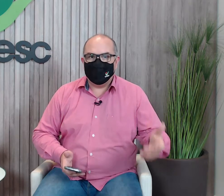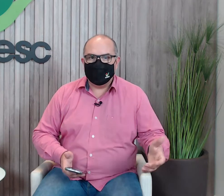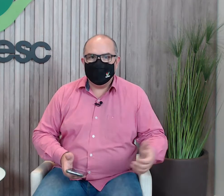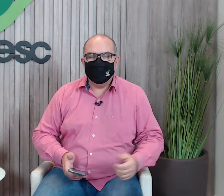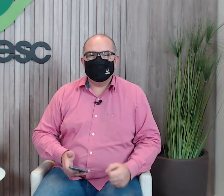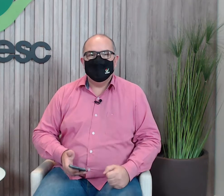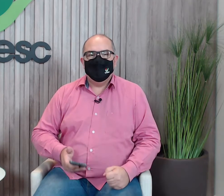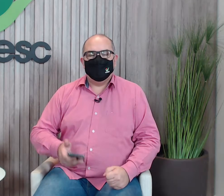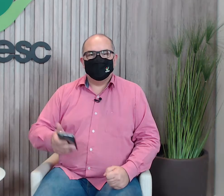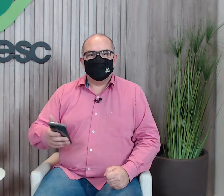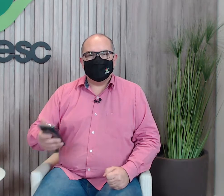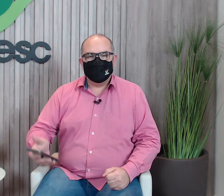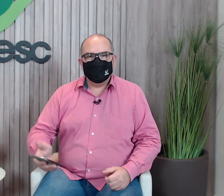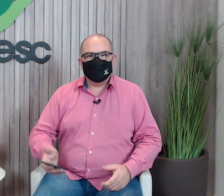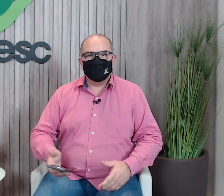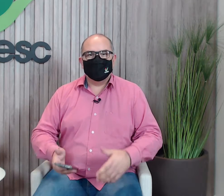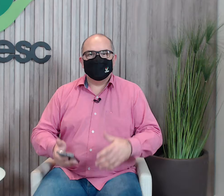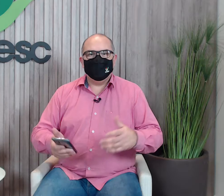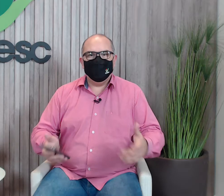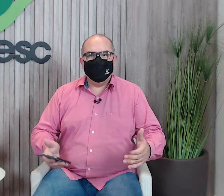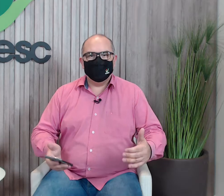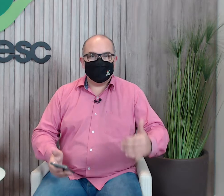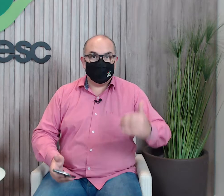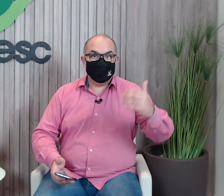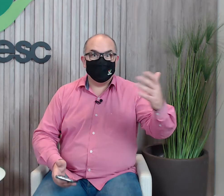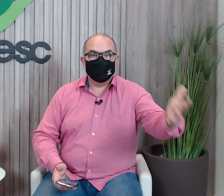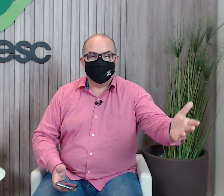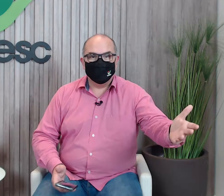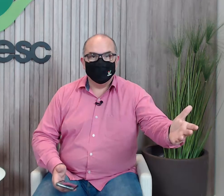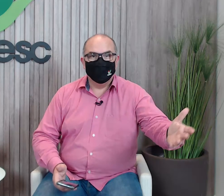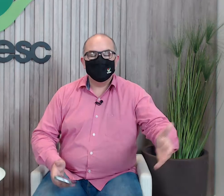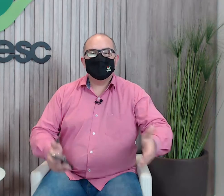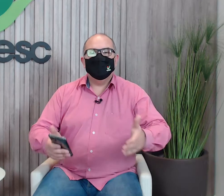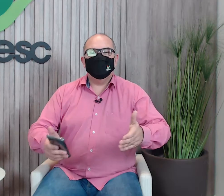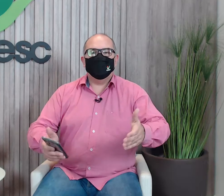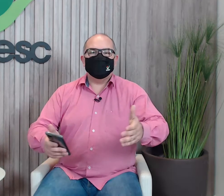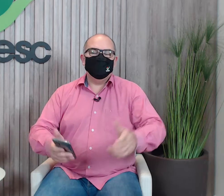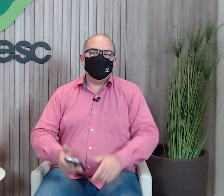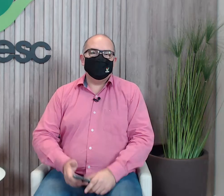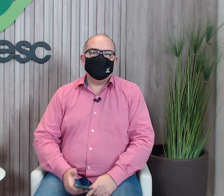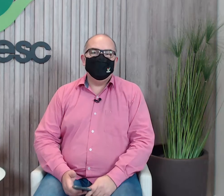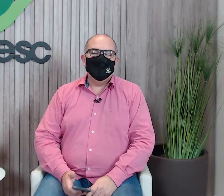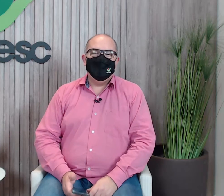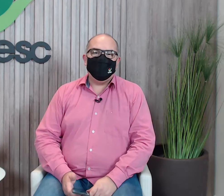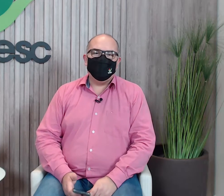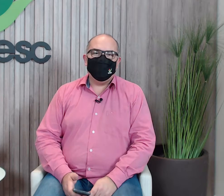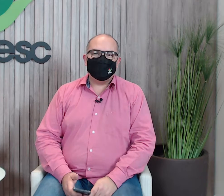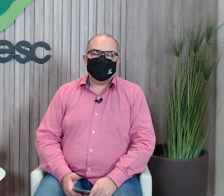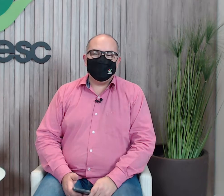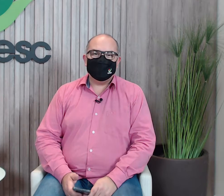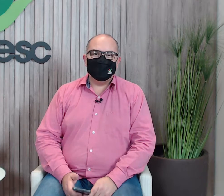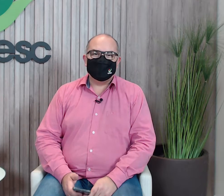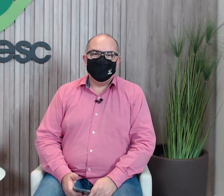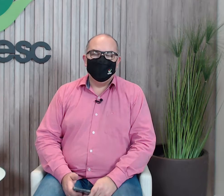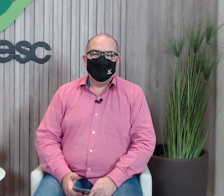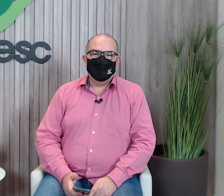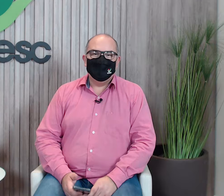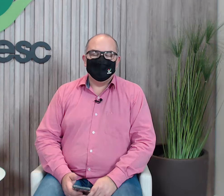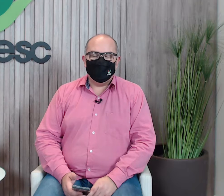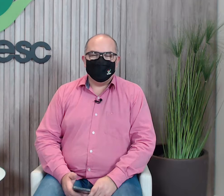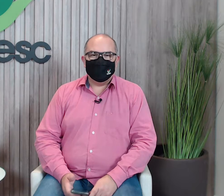suas parcerias, as suas pesquisas, os seus alinhamentos, as suas visões de futuro. Educação física é a conversa dessa